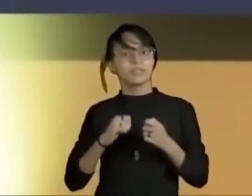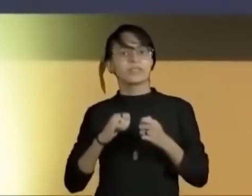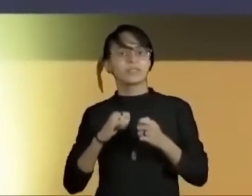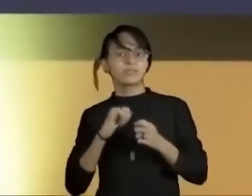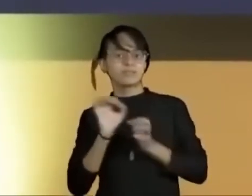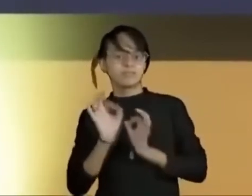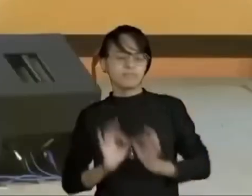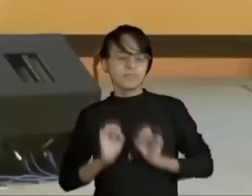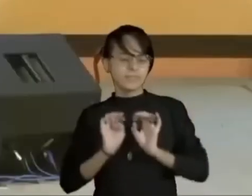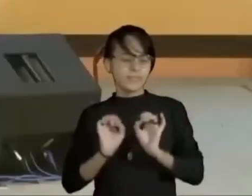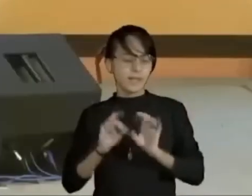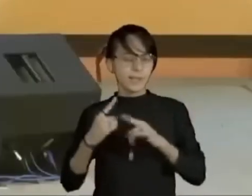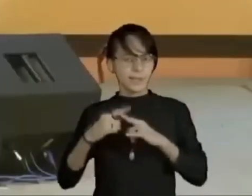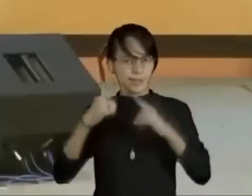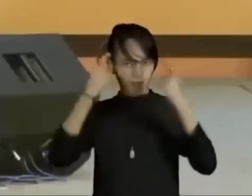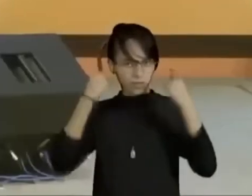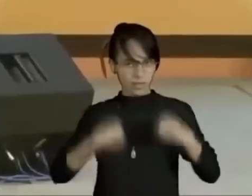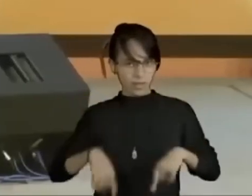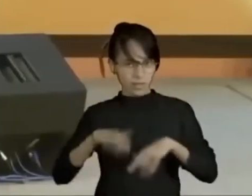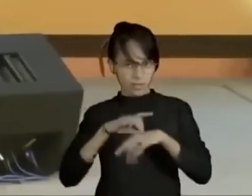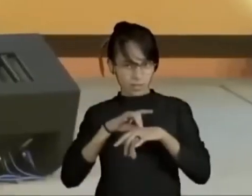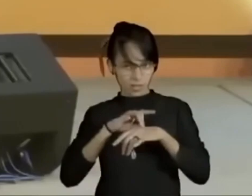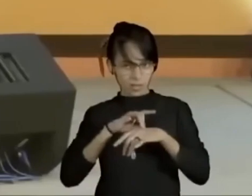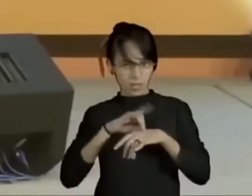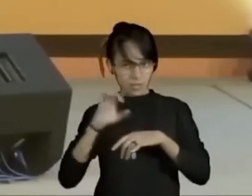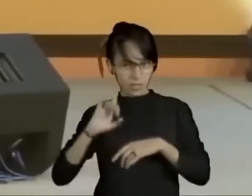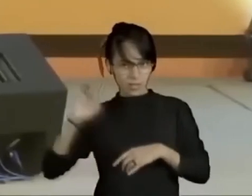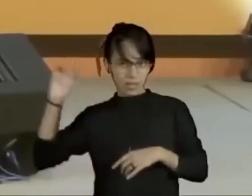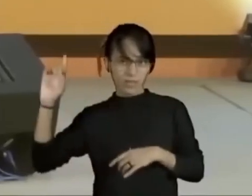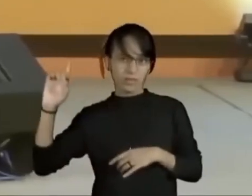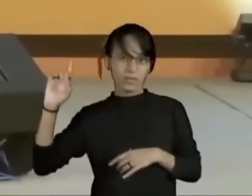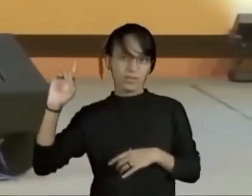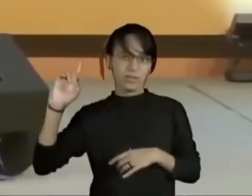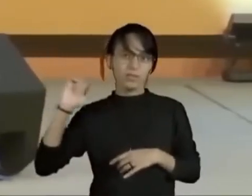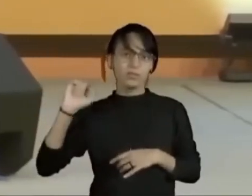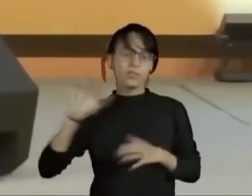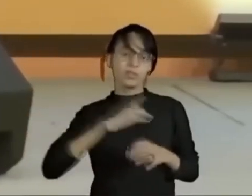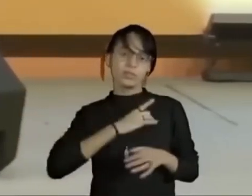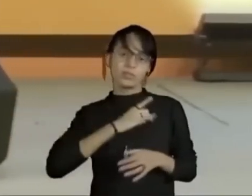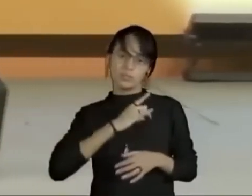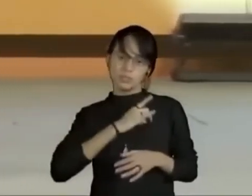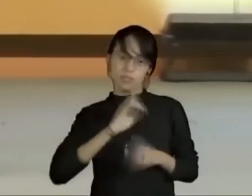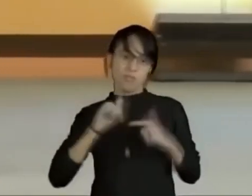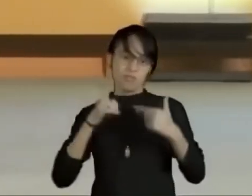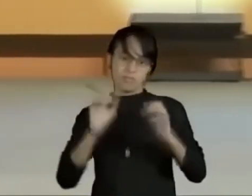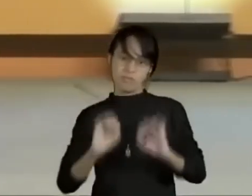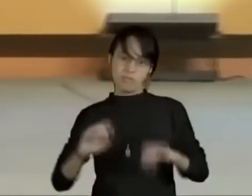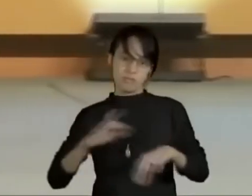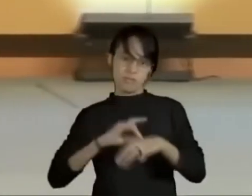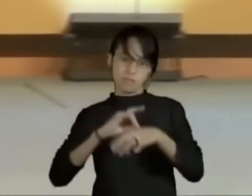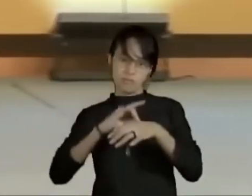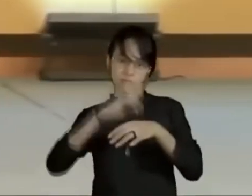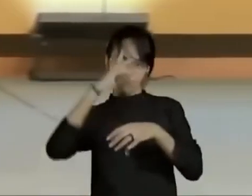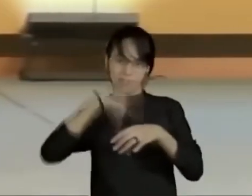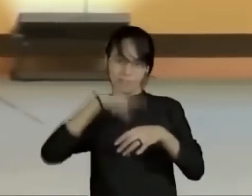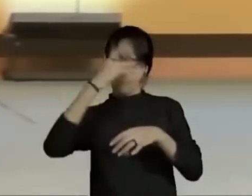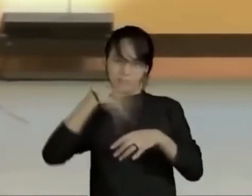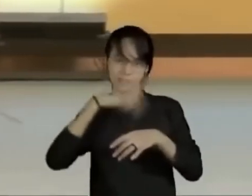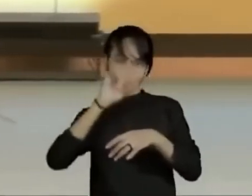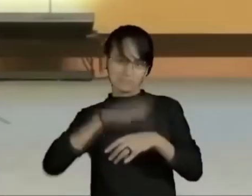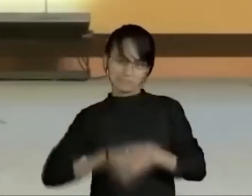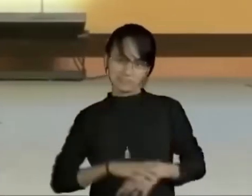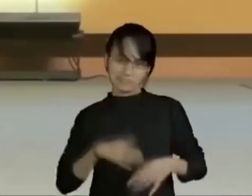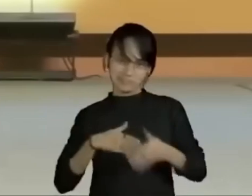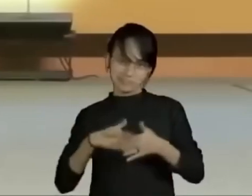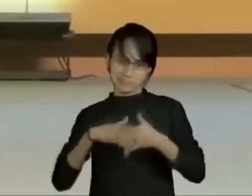doutrinada porque o corpo na sua carne para Deus voluntariamente não opera nada a carne é egoísta